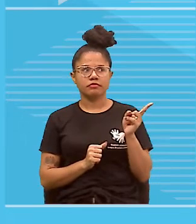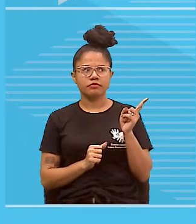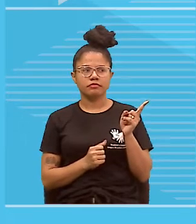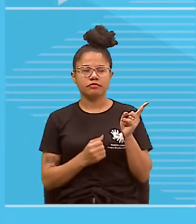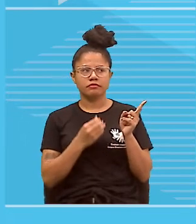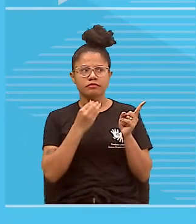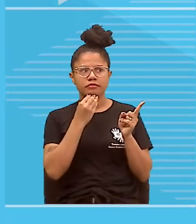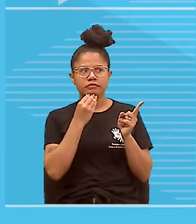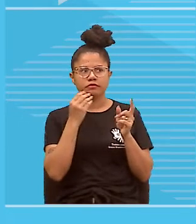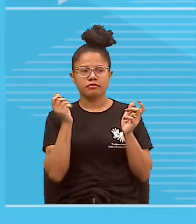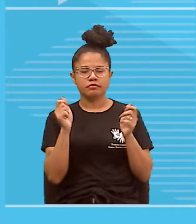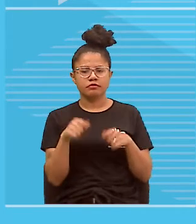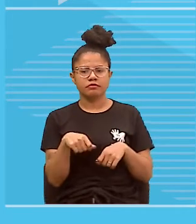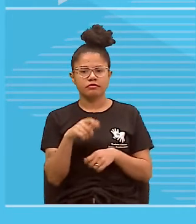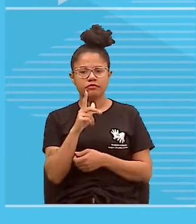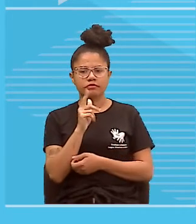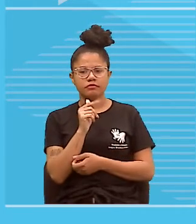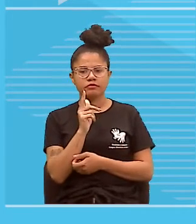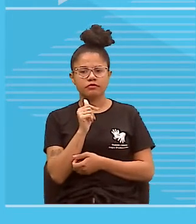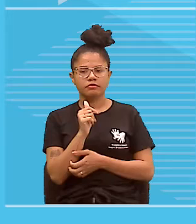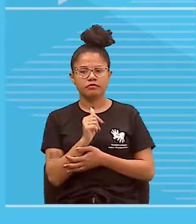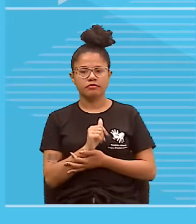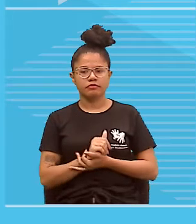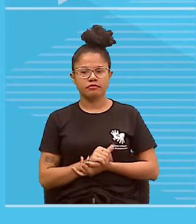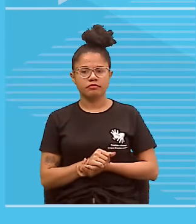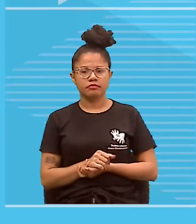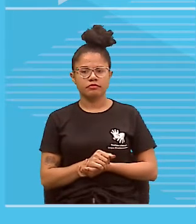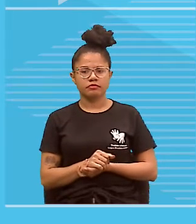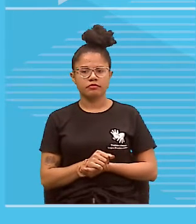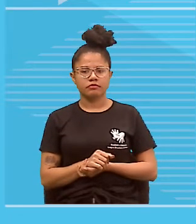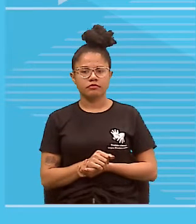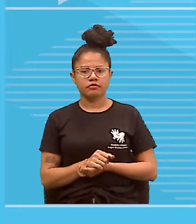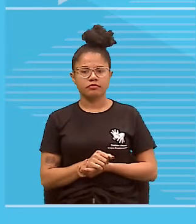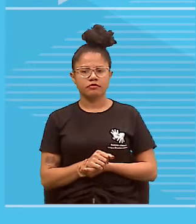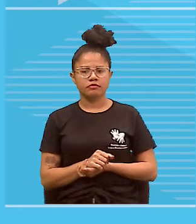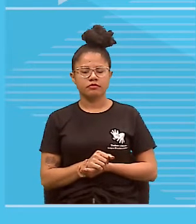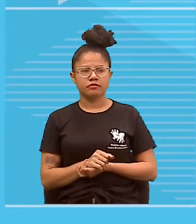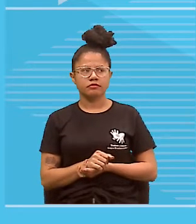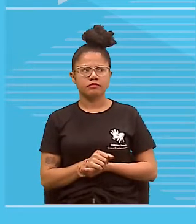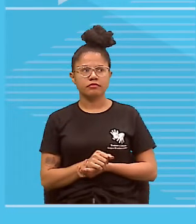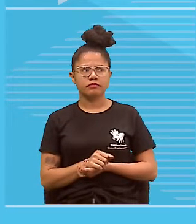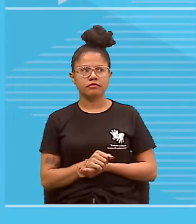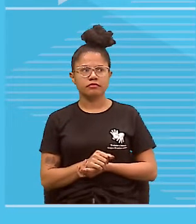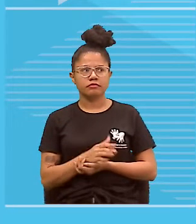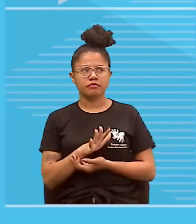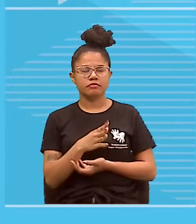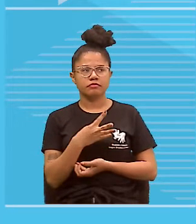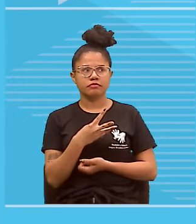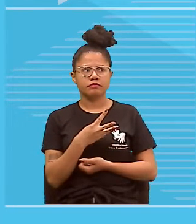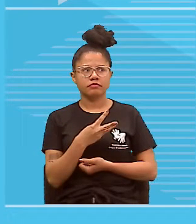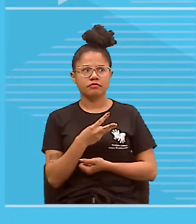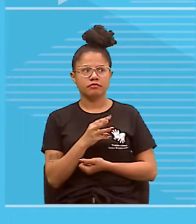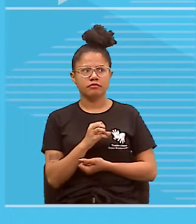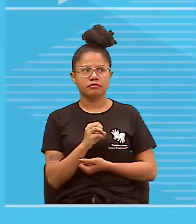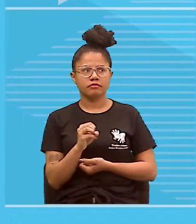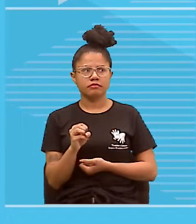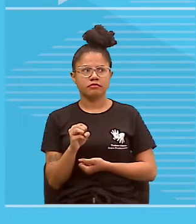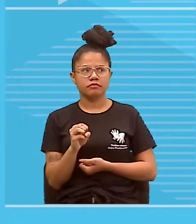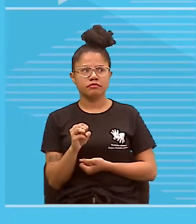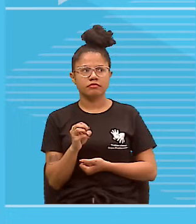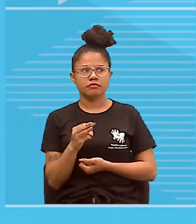precisam de água para se reproduzir né então aqui os anfíbios acerca entre 400 e 350 milhões de anos